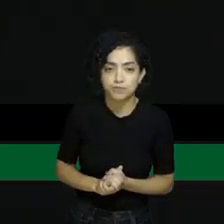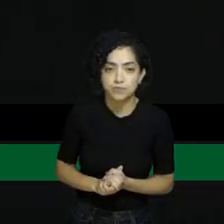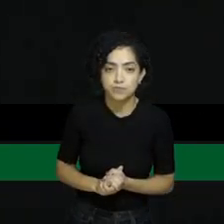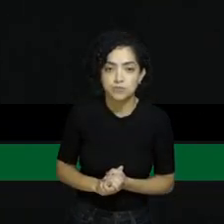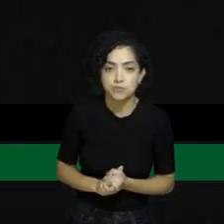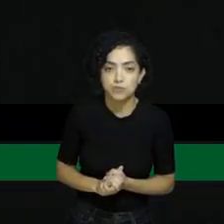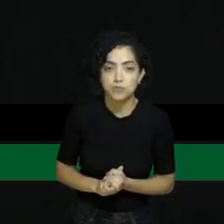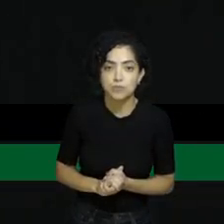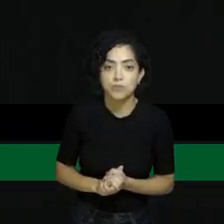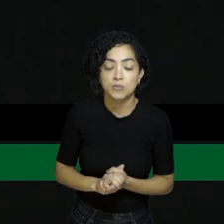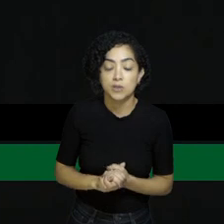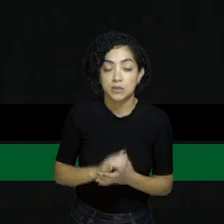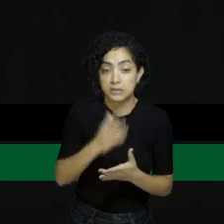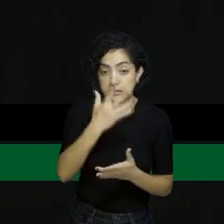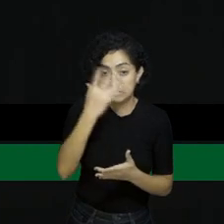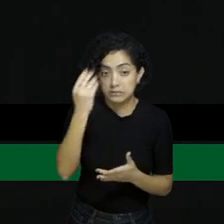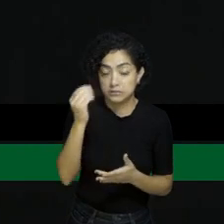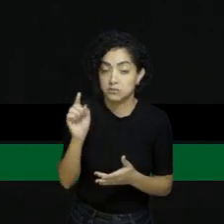sem esquecer